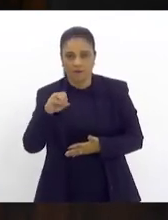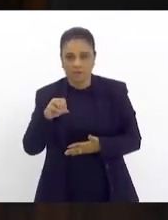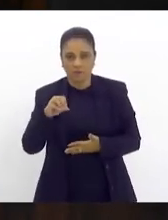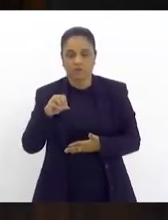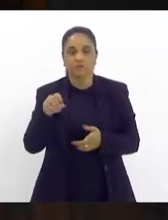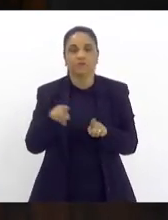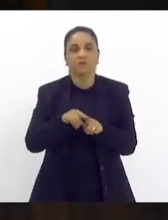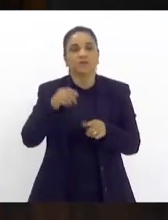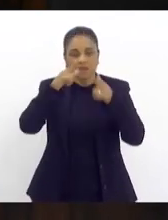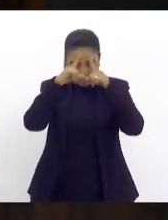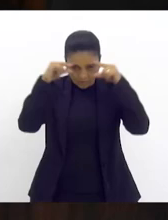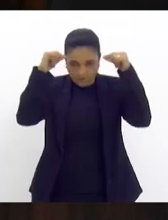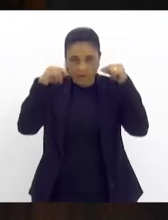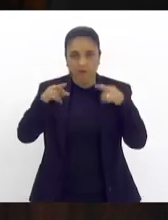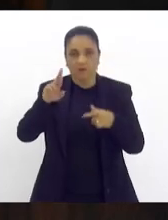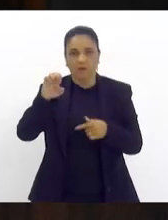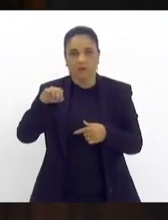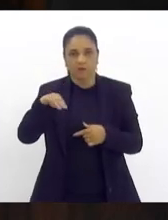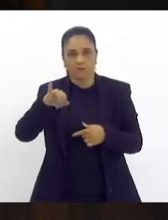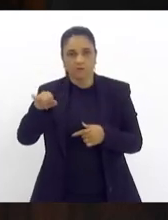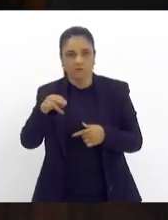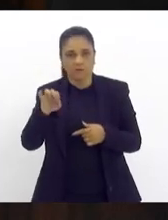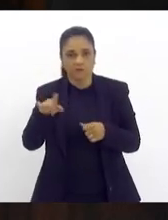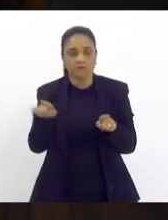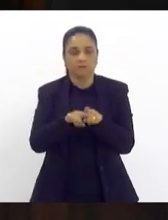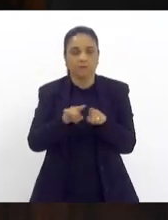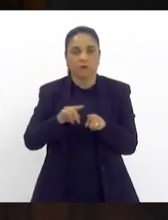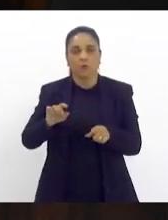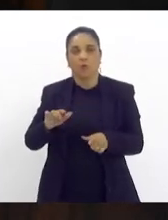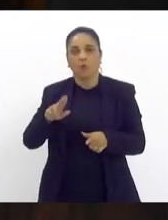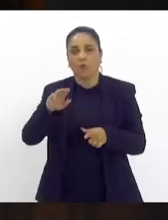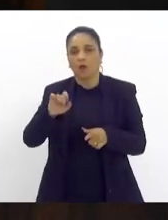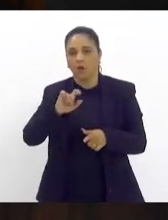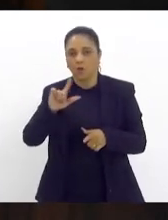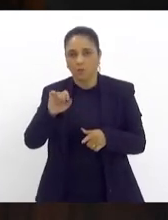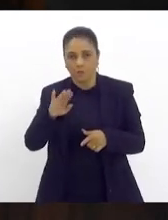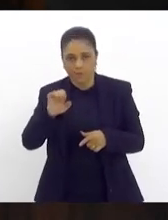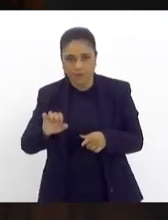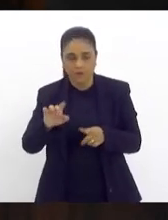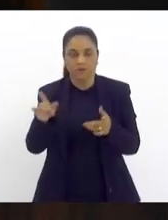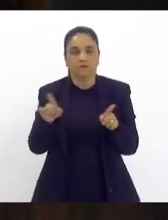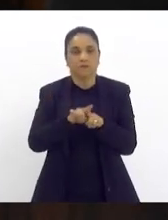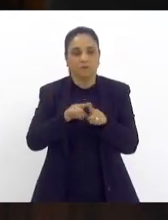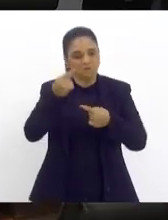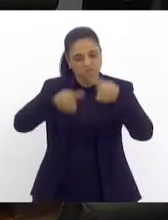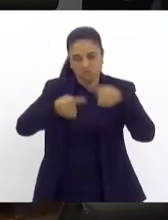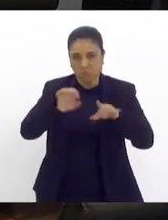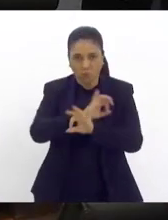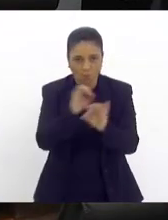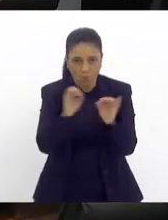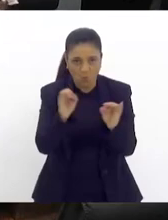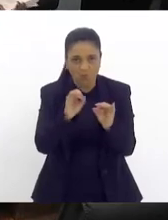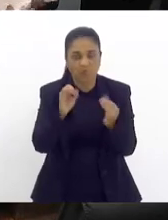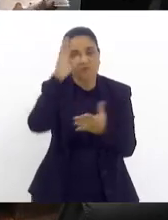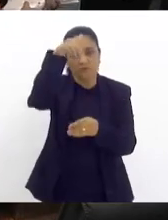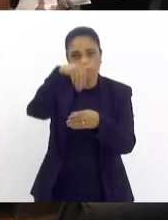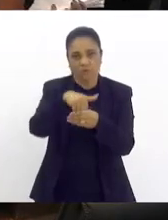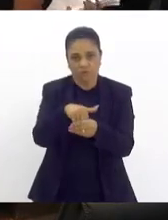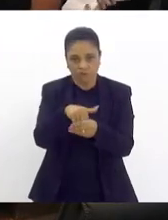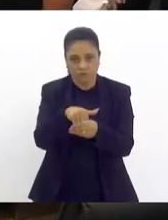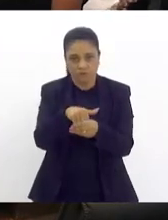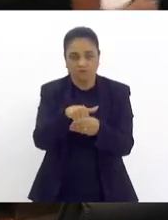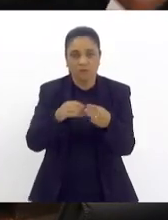enfermeira Rejane e web Rezende em discussão não havendo Quem Queira discutir encerrado a discussão em votação